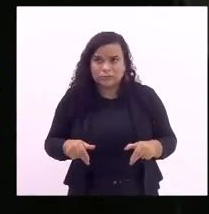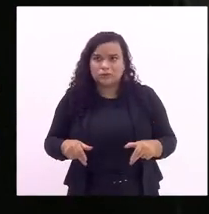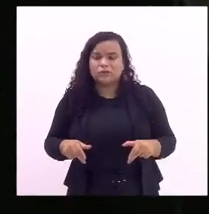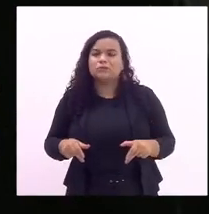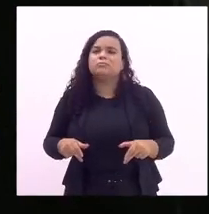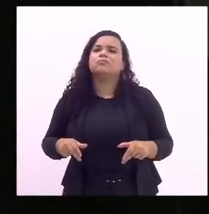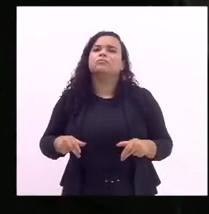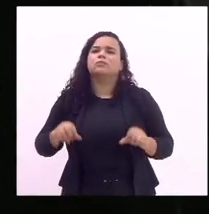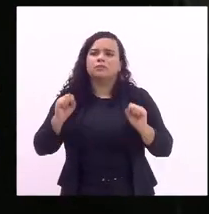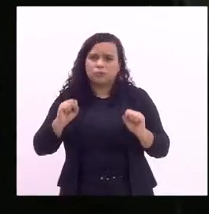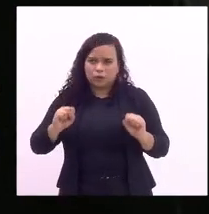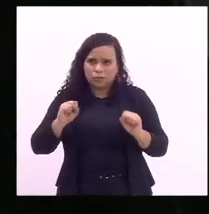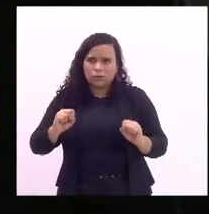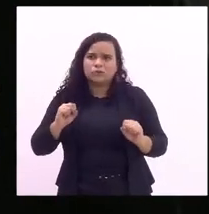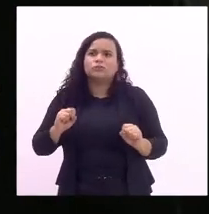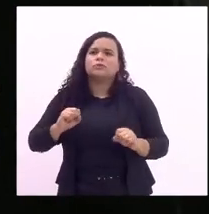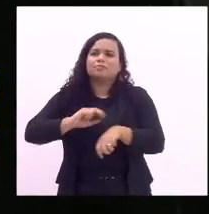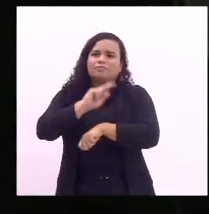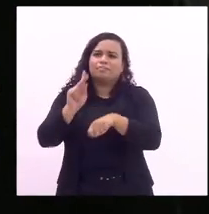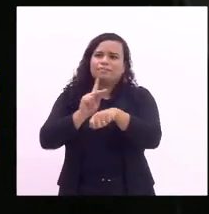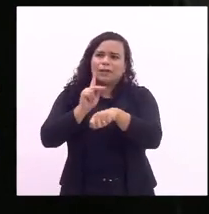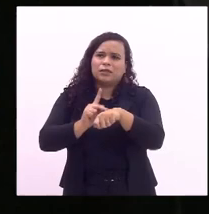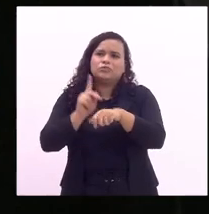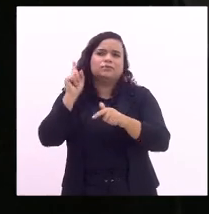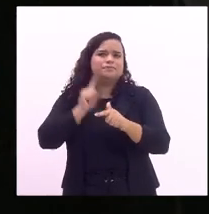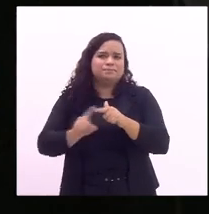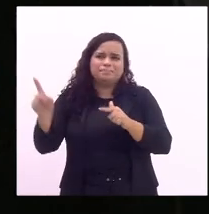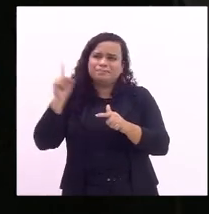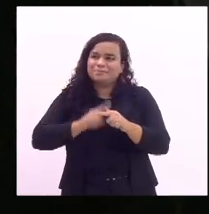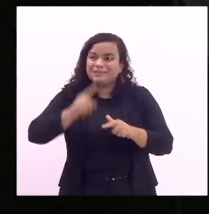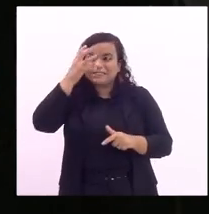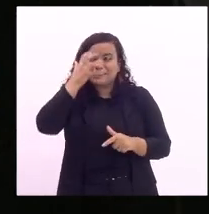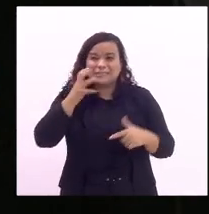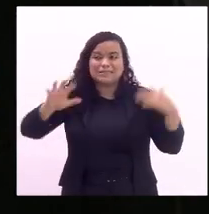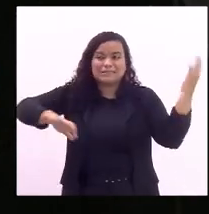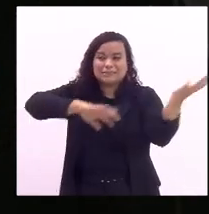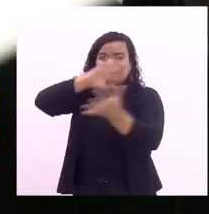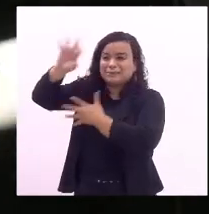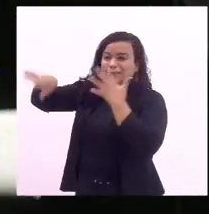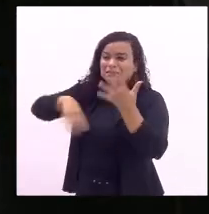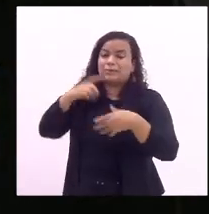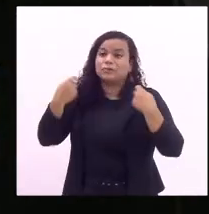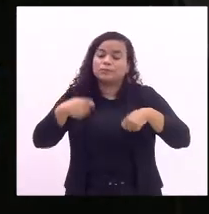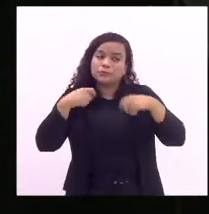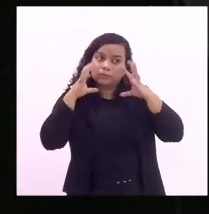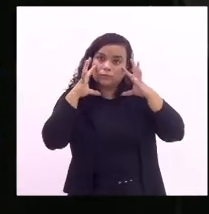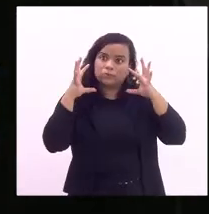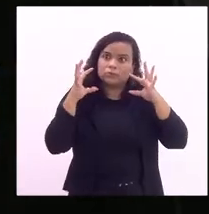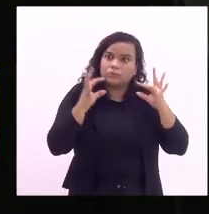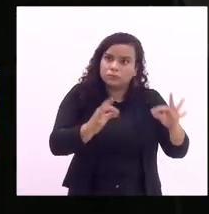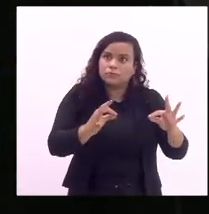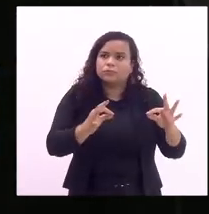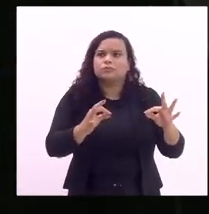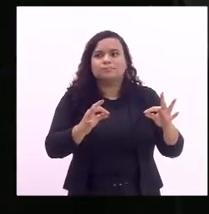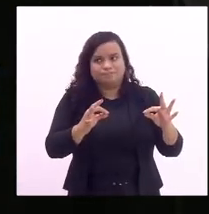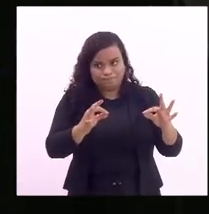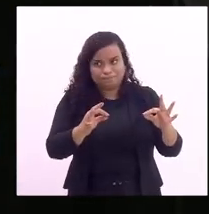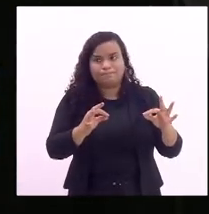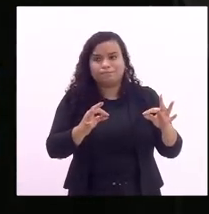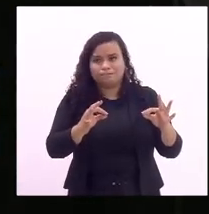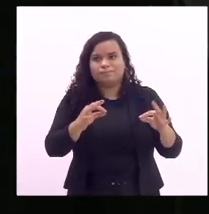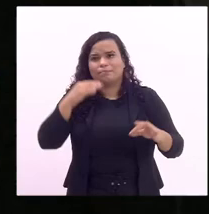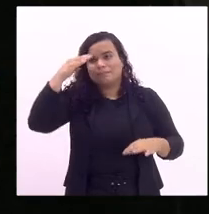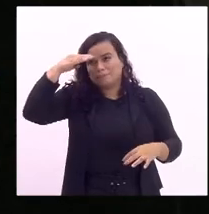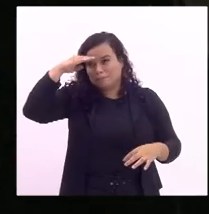gente pode estar levando o país a um caos. Tem que prestar atenção, o que está por trás disso, volta a falar.